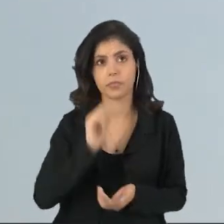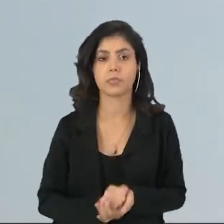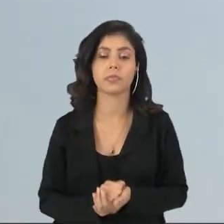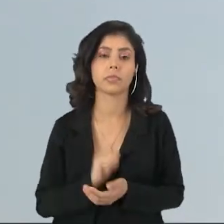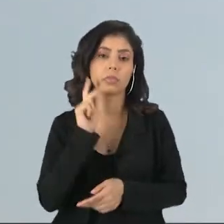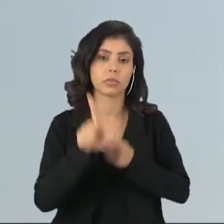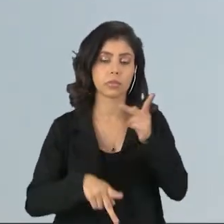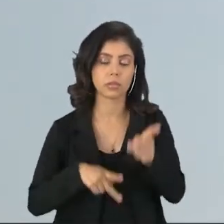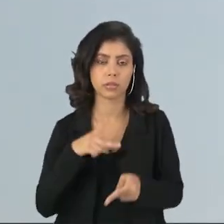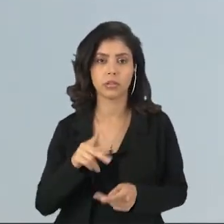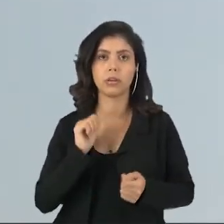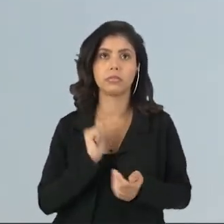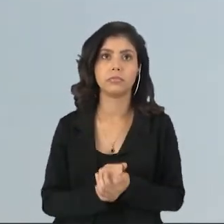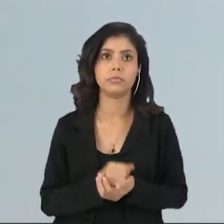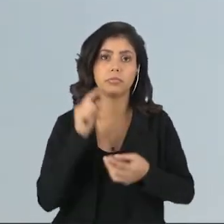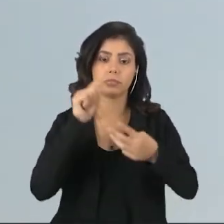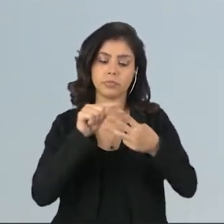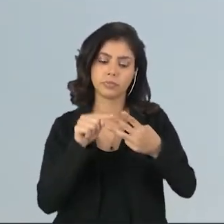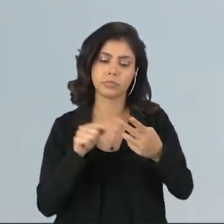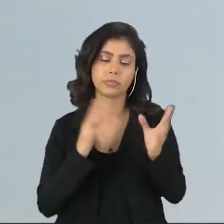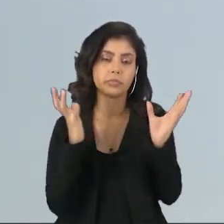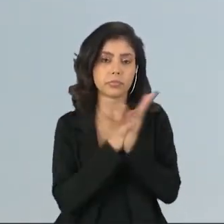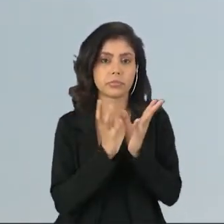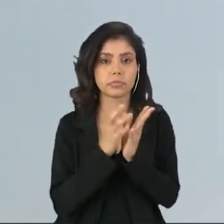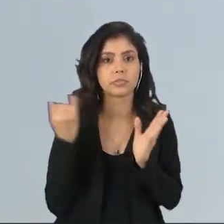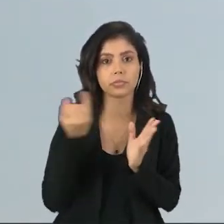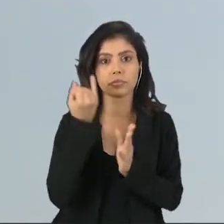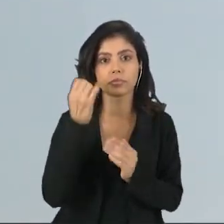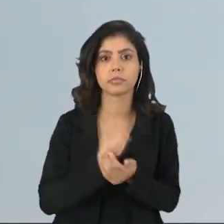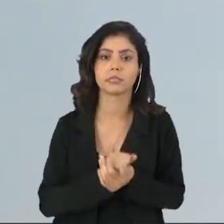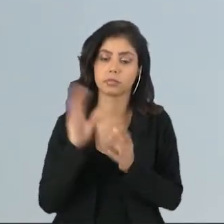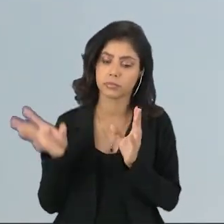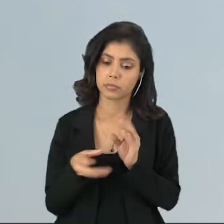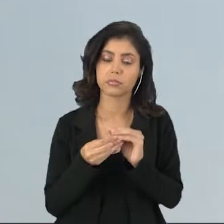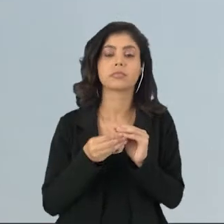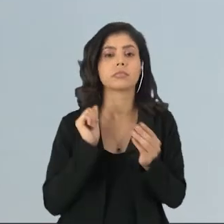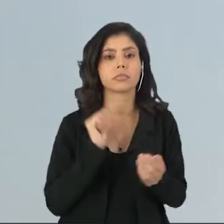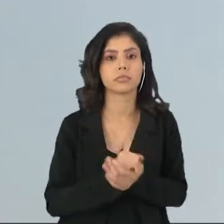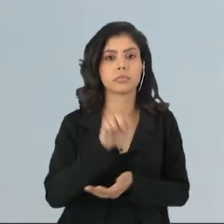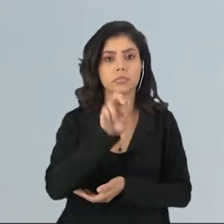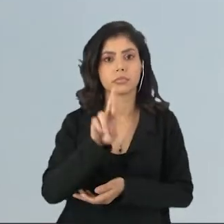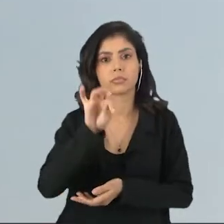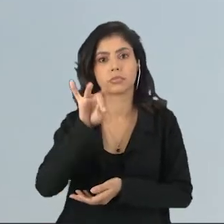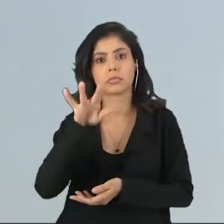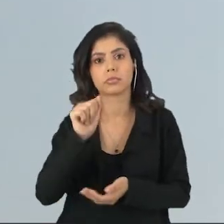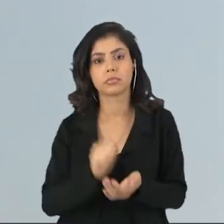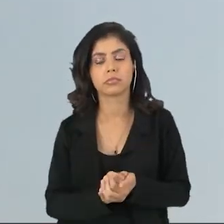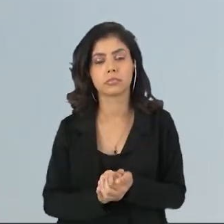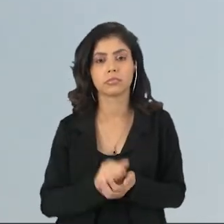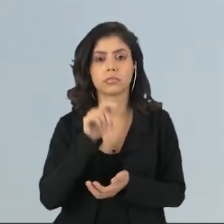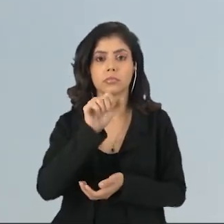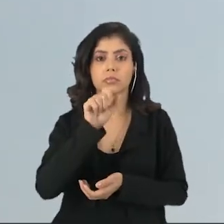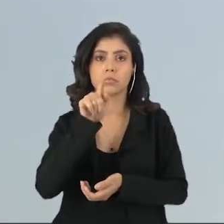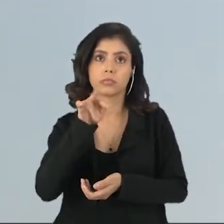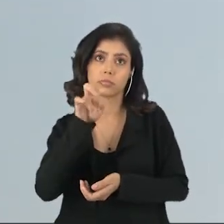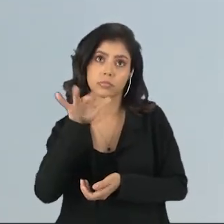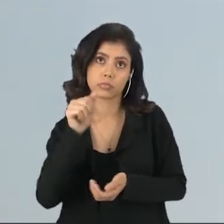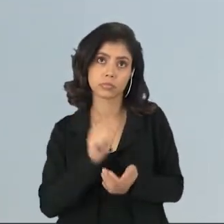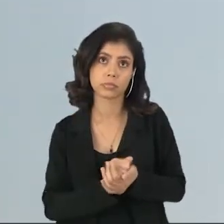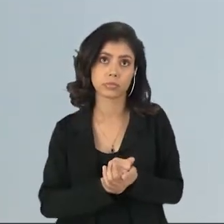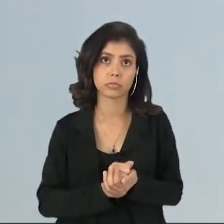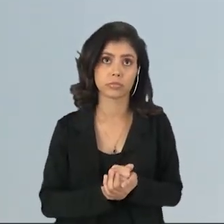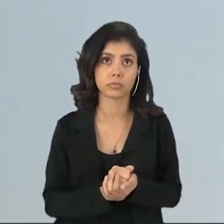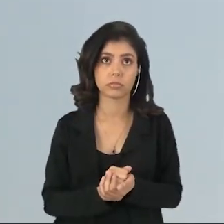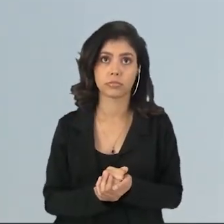As populações, os três grupos principais que compõem a população europeia são os germânicos, os eslavos